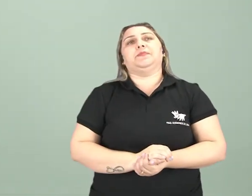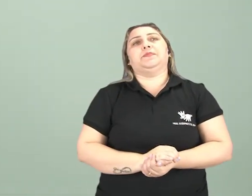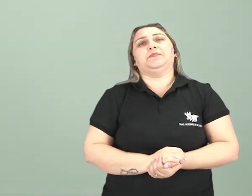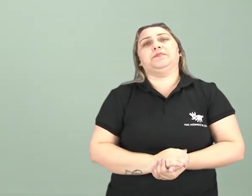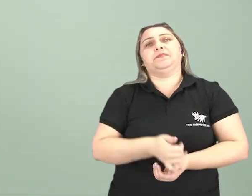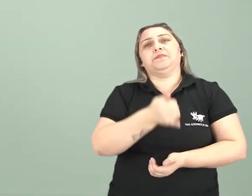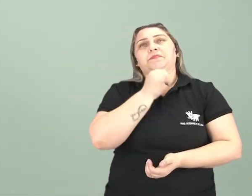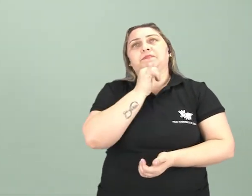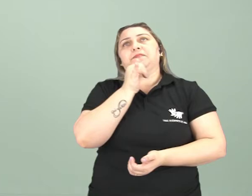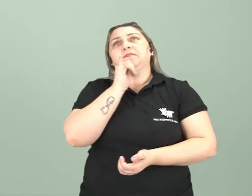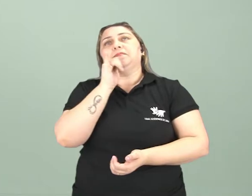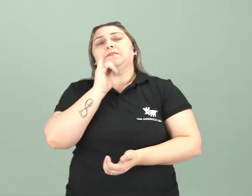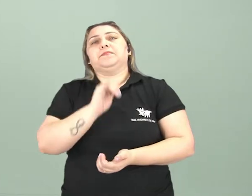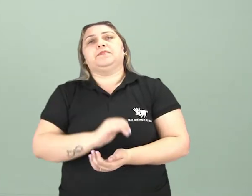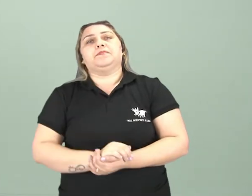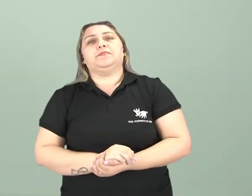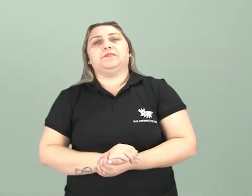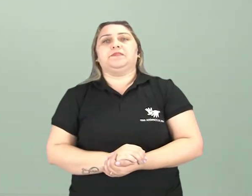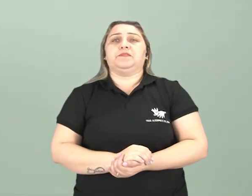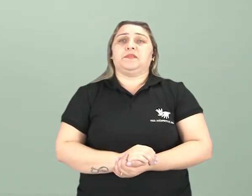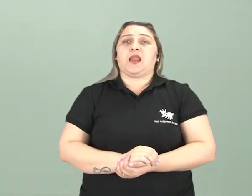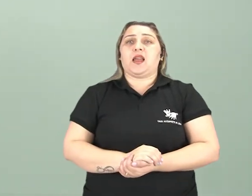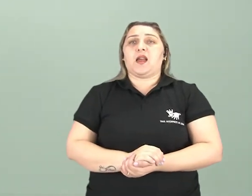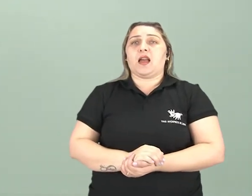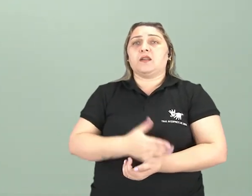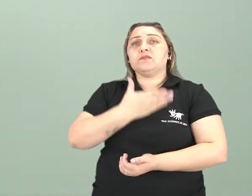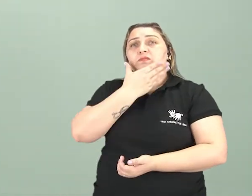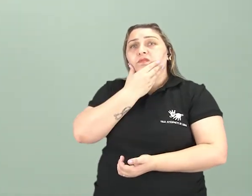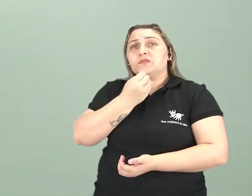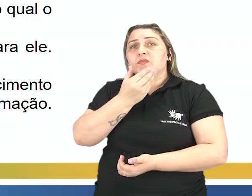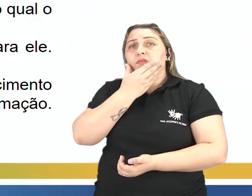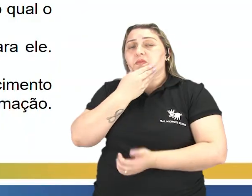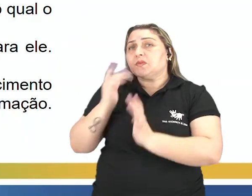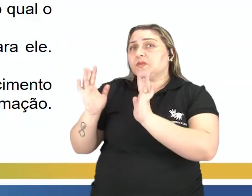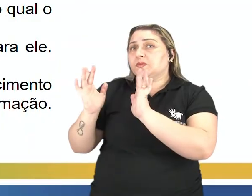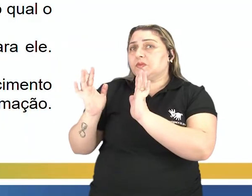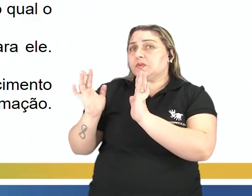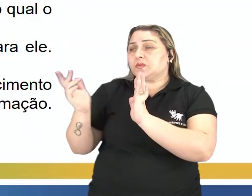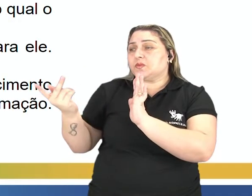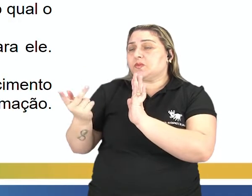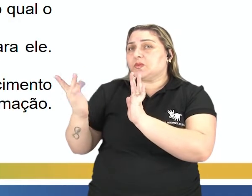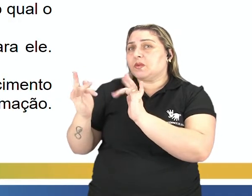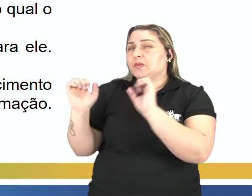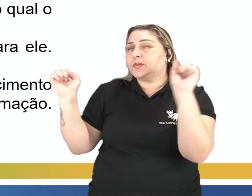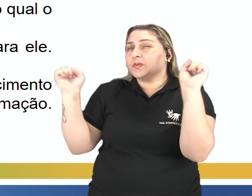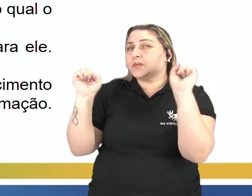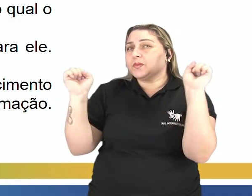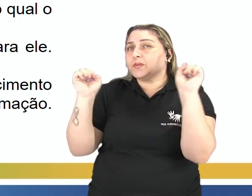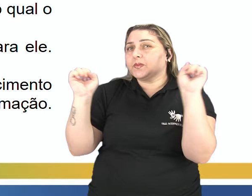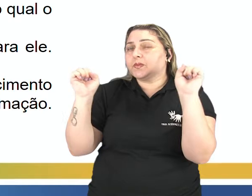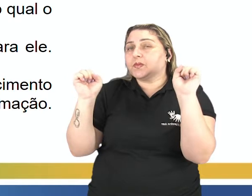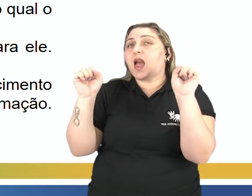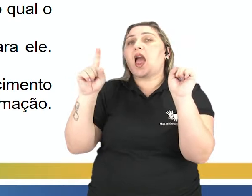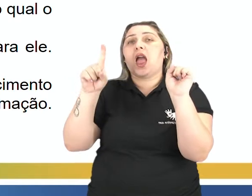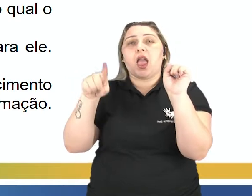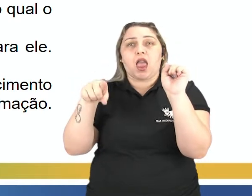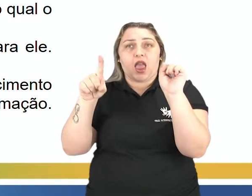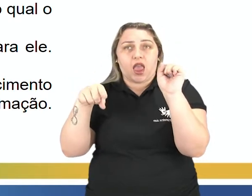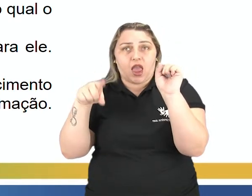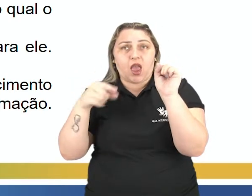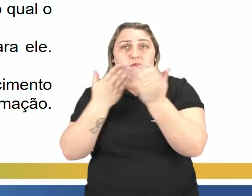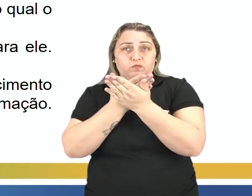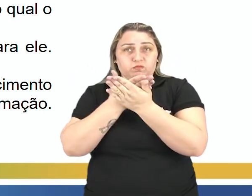forma natural dentro da história. Por exemplo, um rapaz e